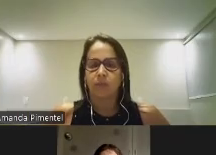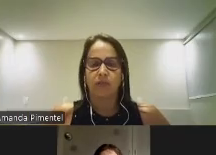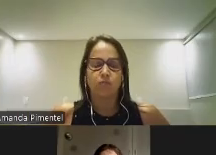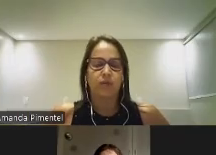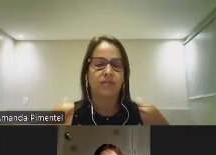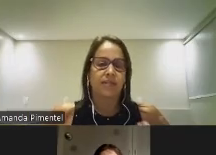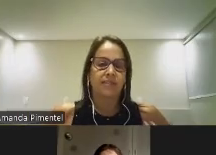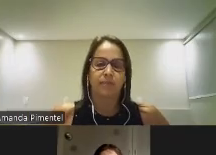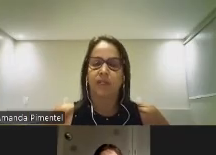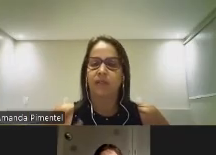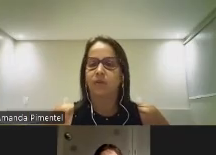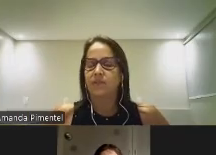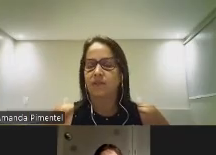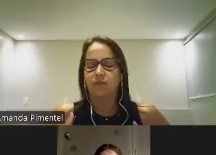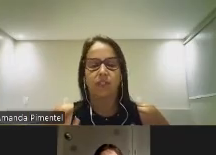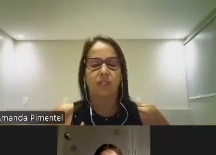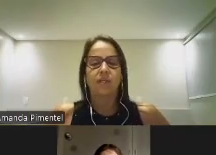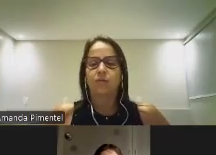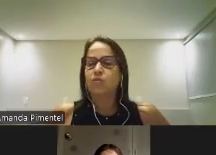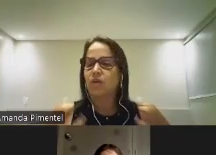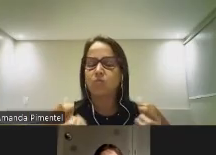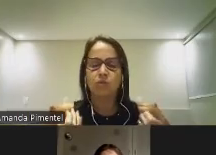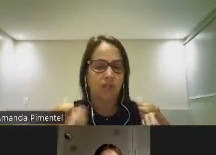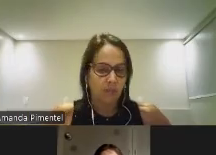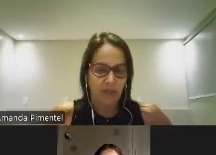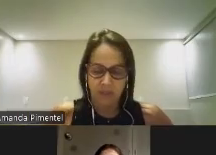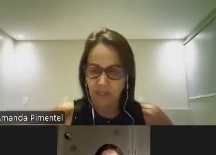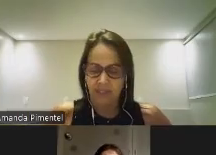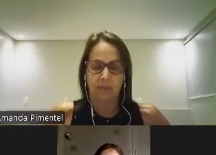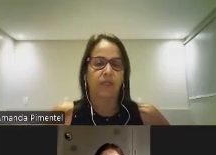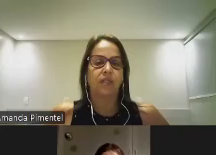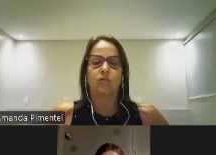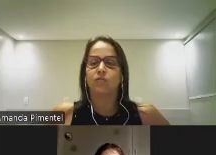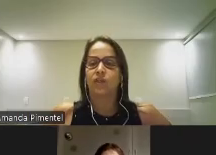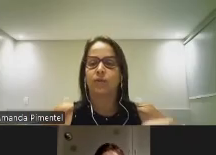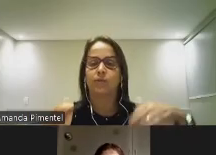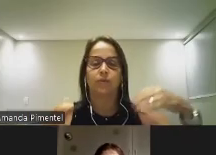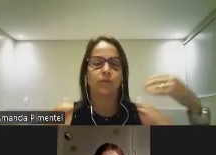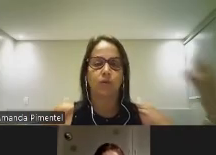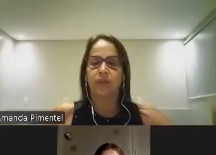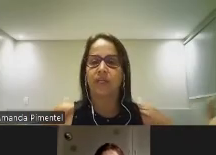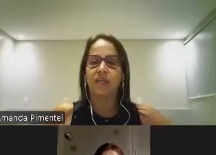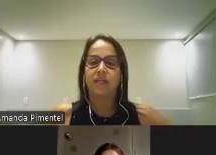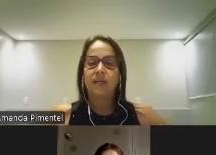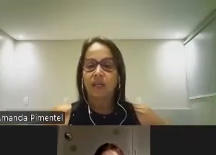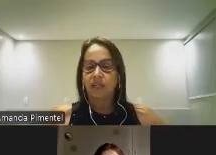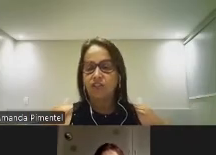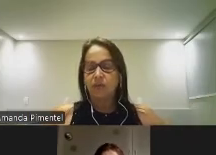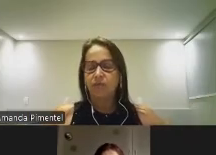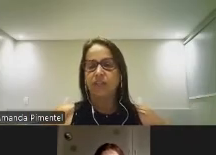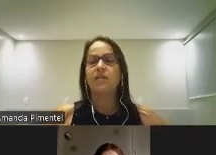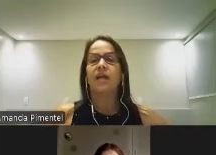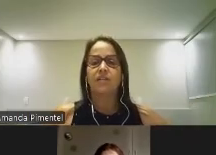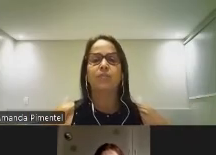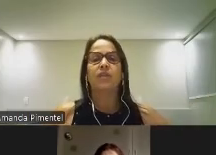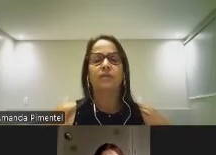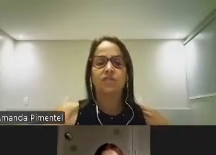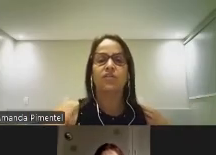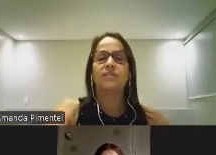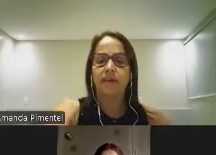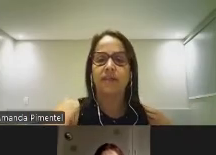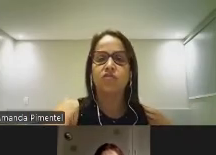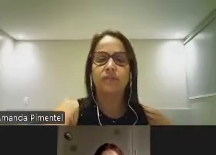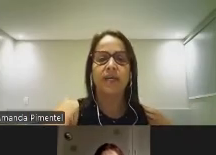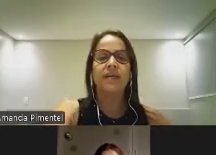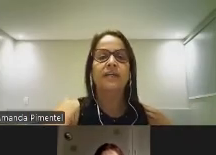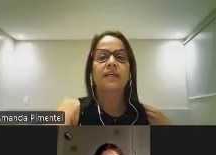para dormir, os benzodiazepínicos, enfim, os mesmos não benzodiazepínicos, feito o Zolpidem, eles têm um efeito de relaxamento das